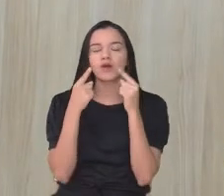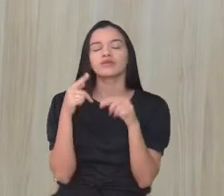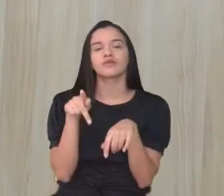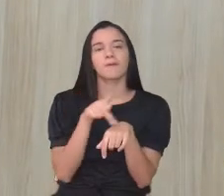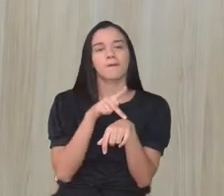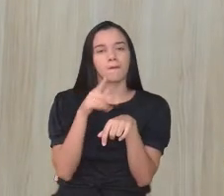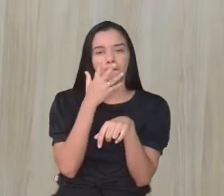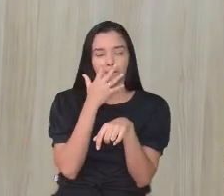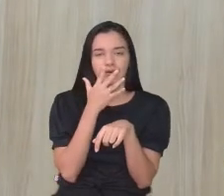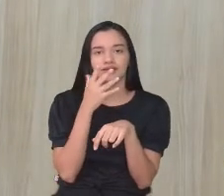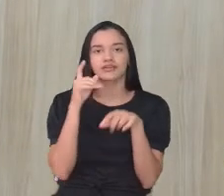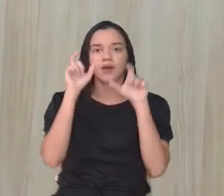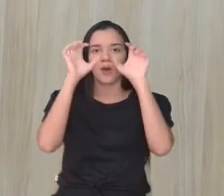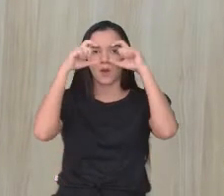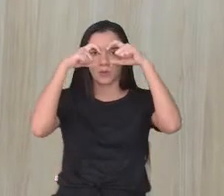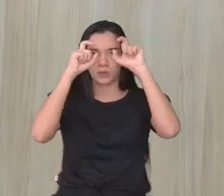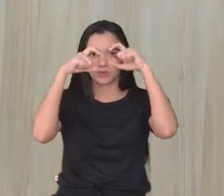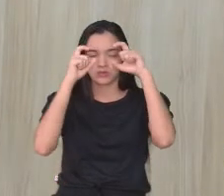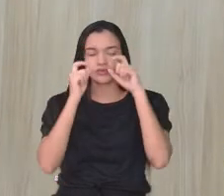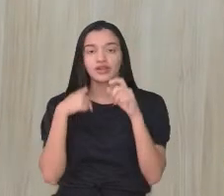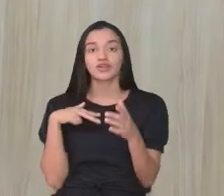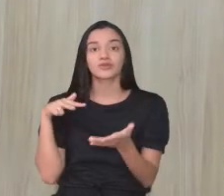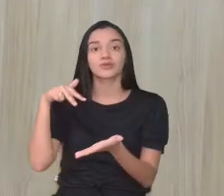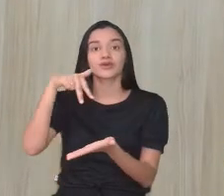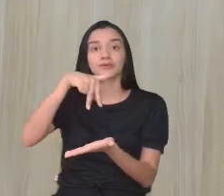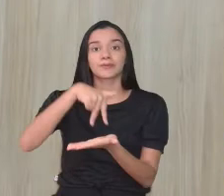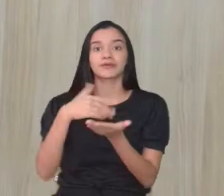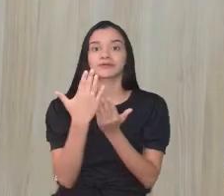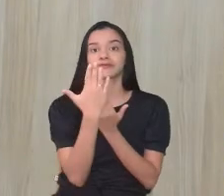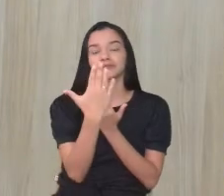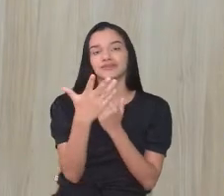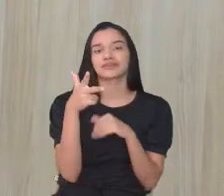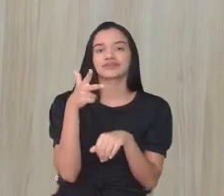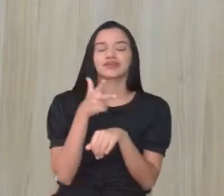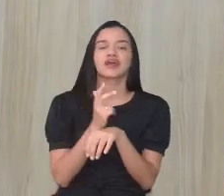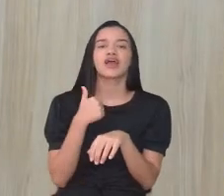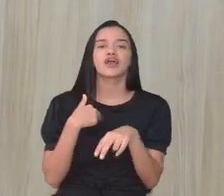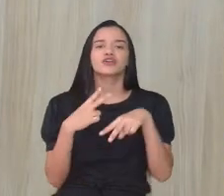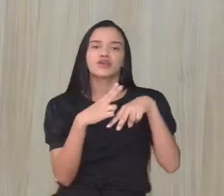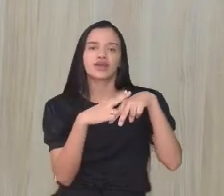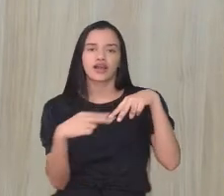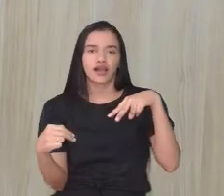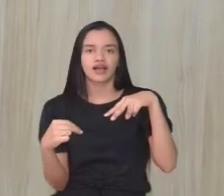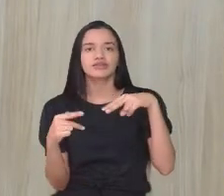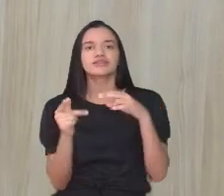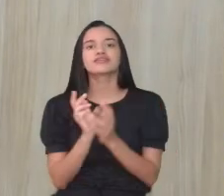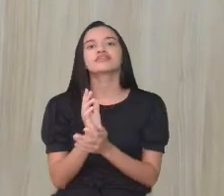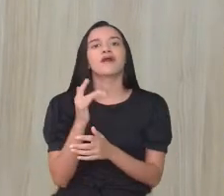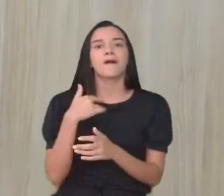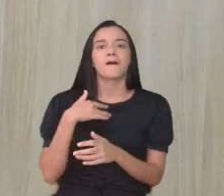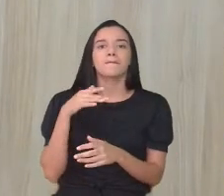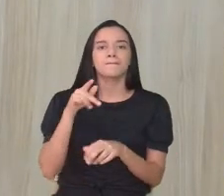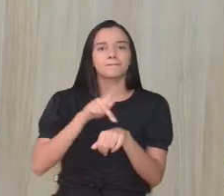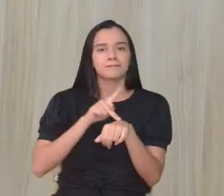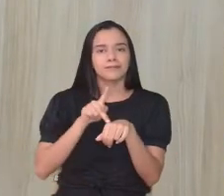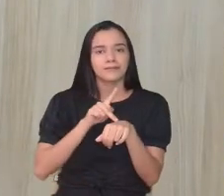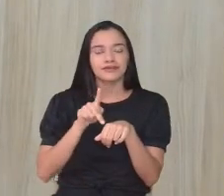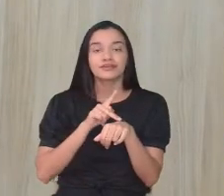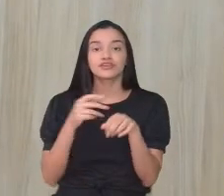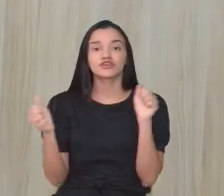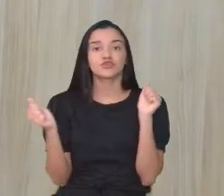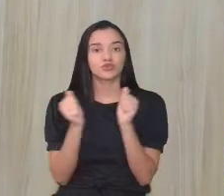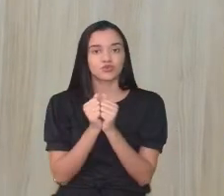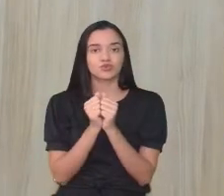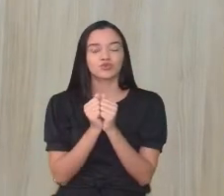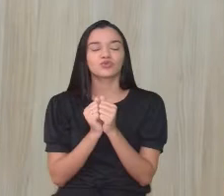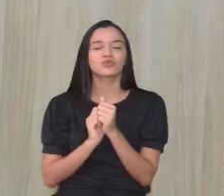óculos arredondados, estou em pé diante da câmera e hoje eu visto uma calça preta e uma blusa azul. Me acompanhando